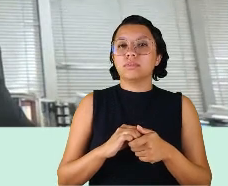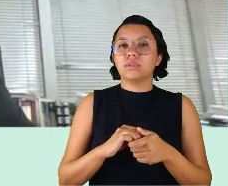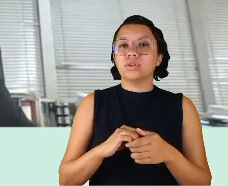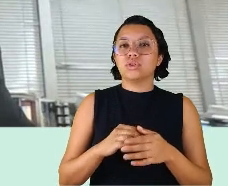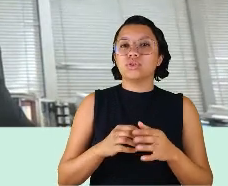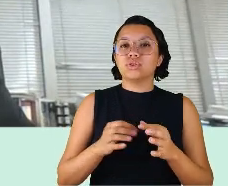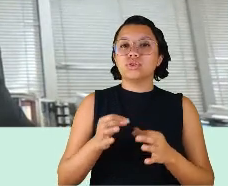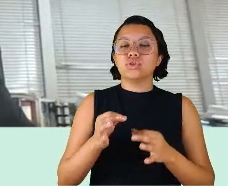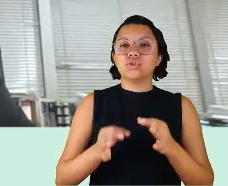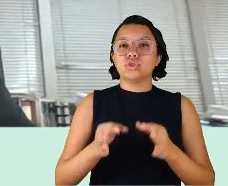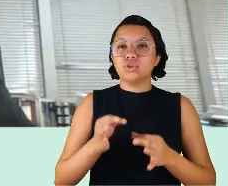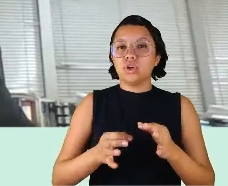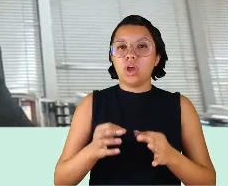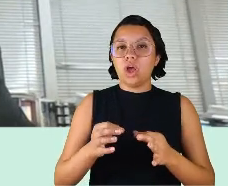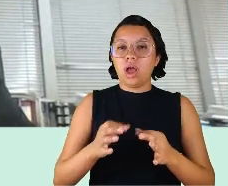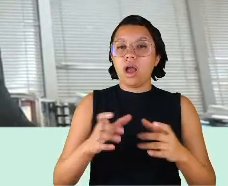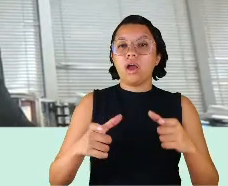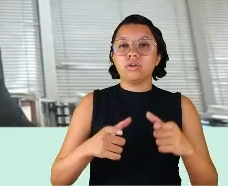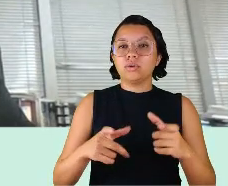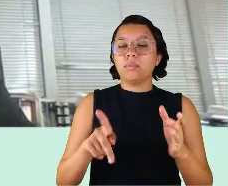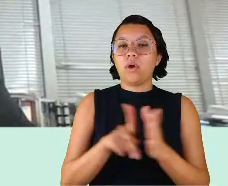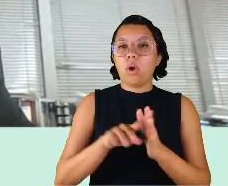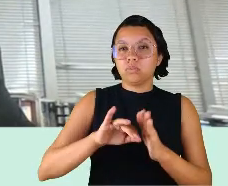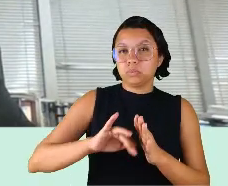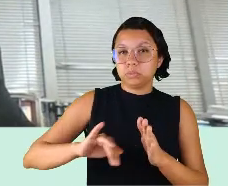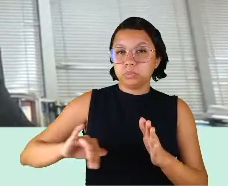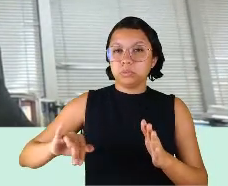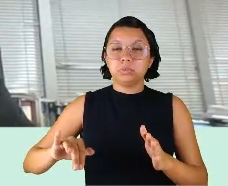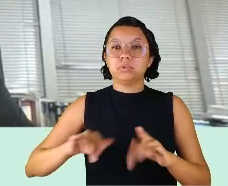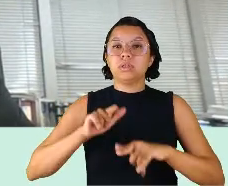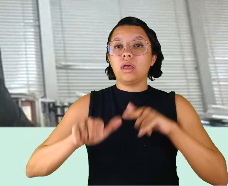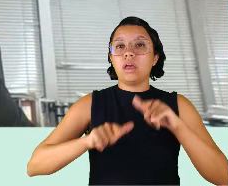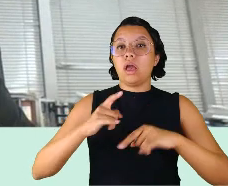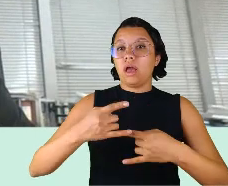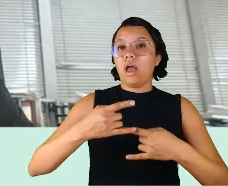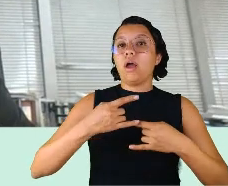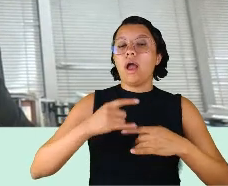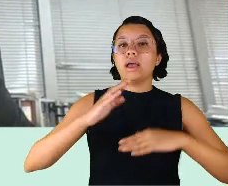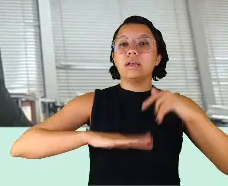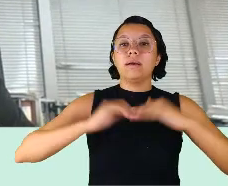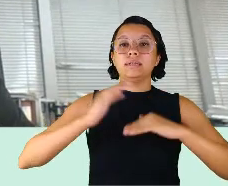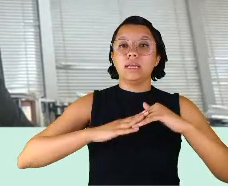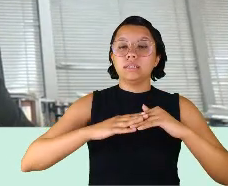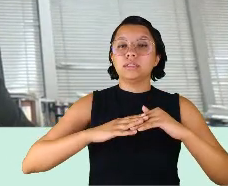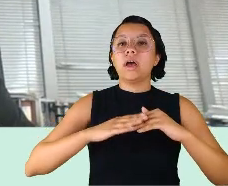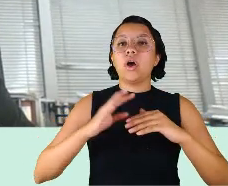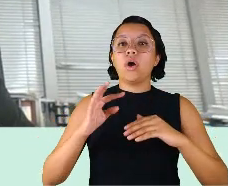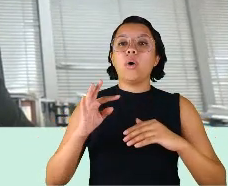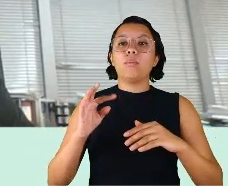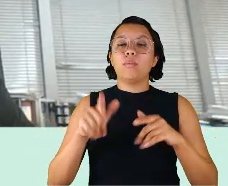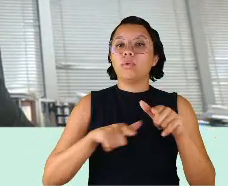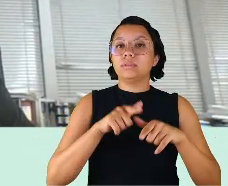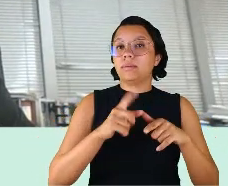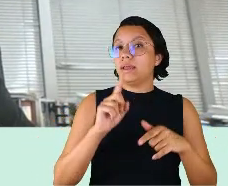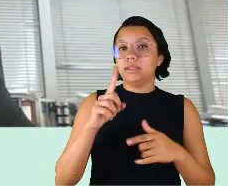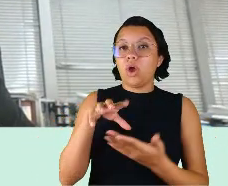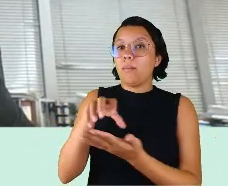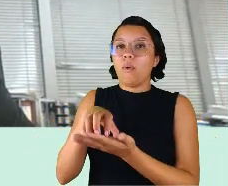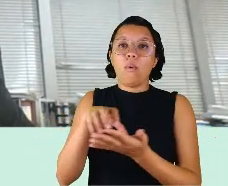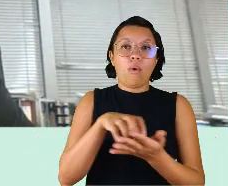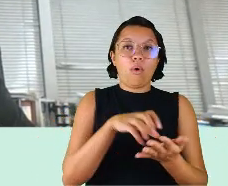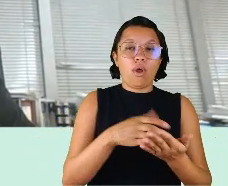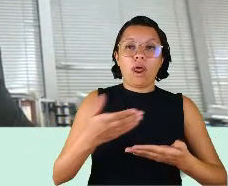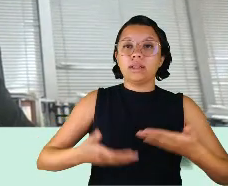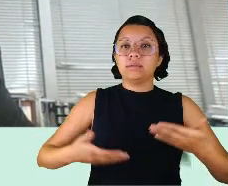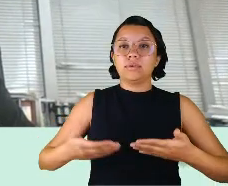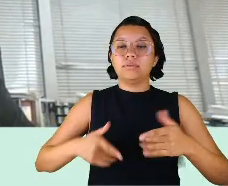Desterritorialização da força de trabalho, teletrabalho, especialização por tarefa e não mais por unidade, servidores trabalhando para